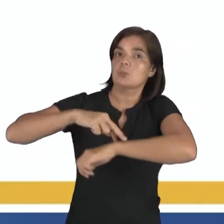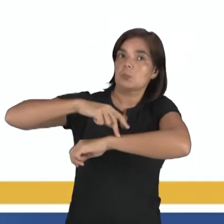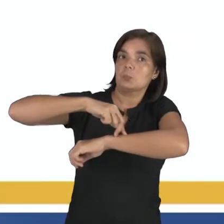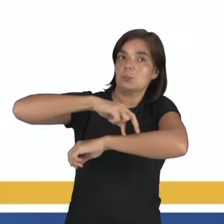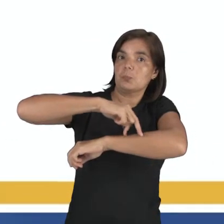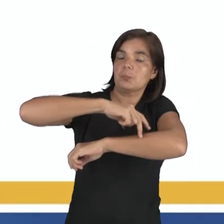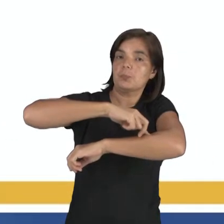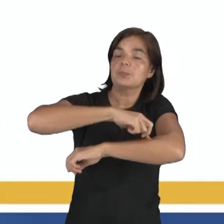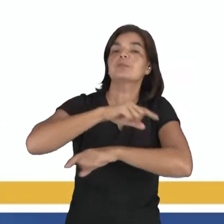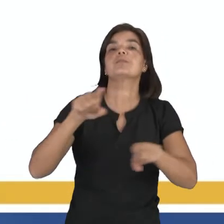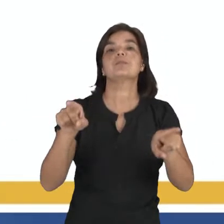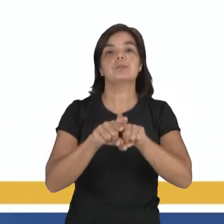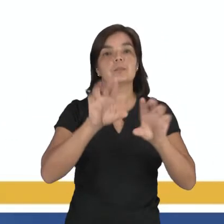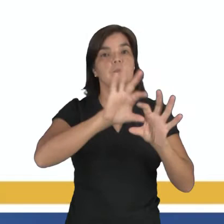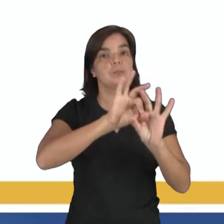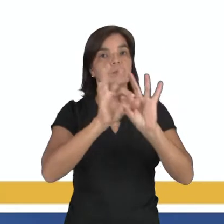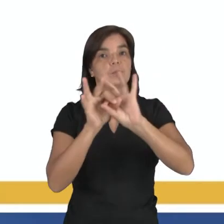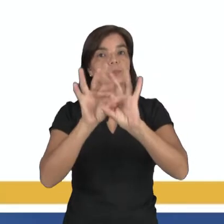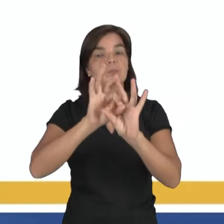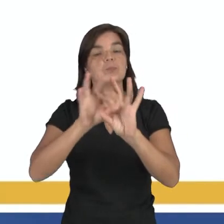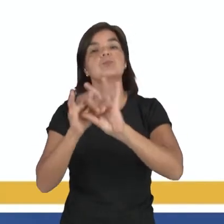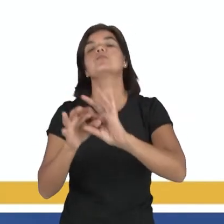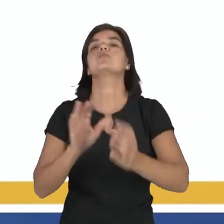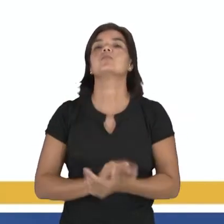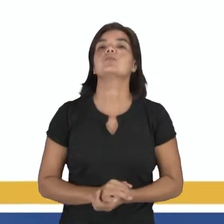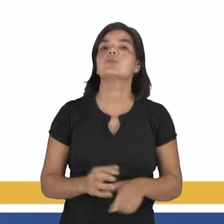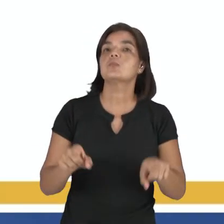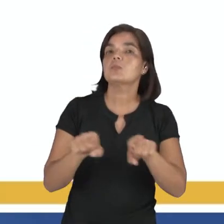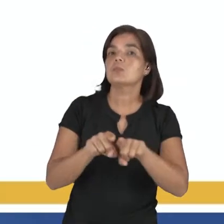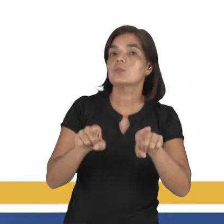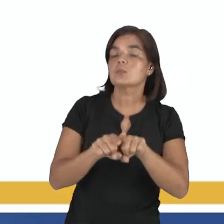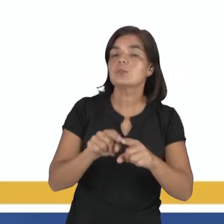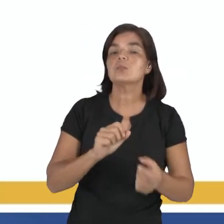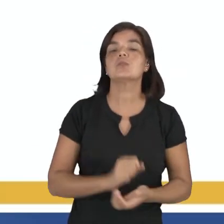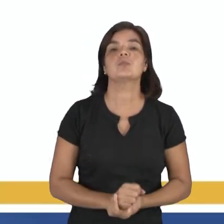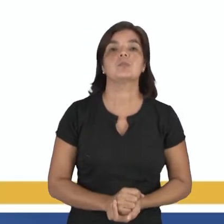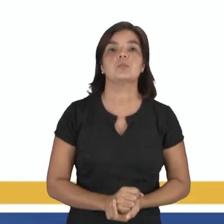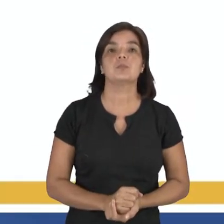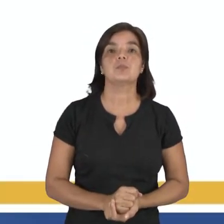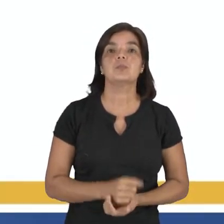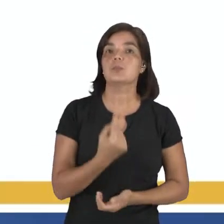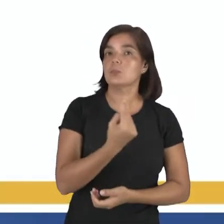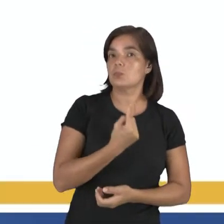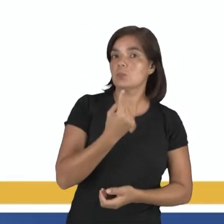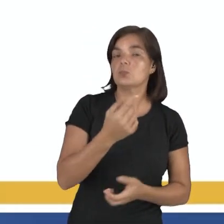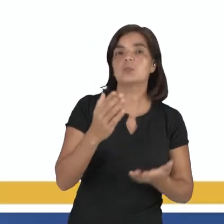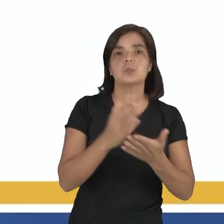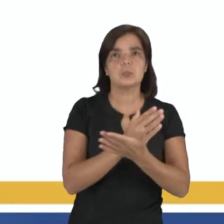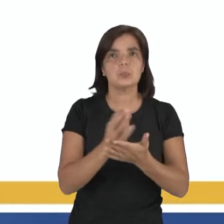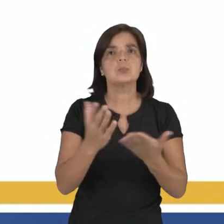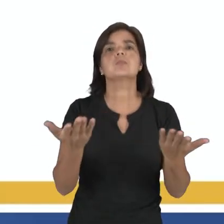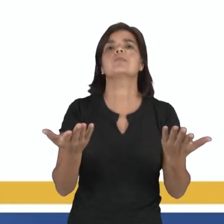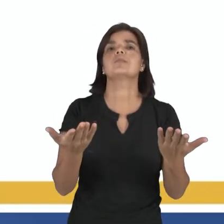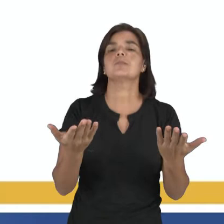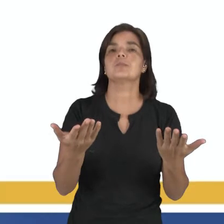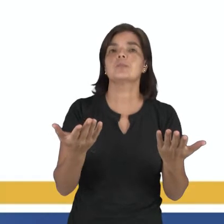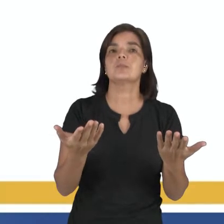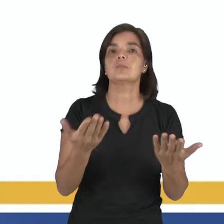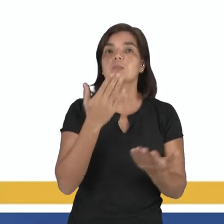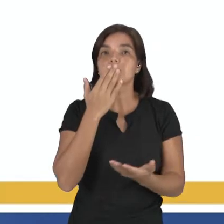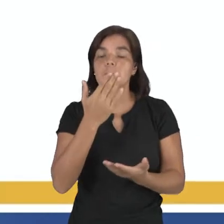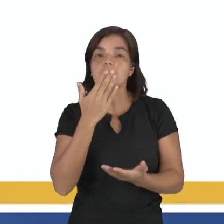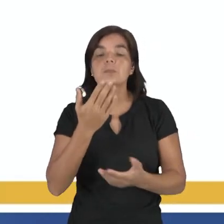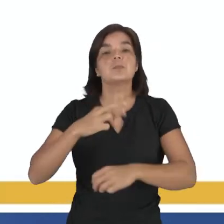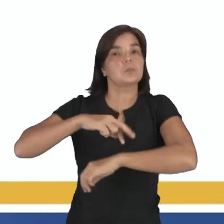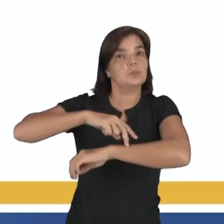ginástica, né? A ginástica também é esporte coletivo, também é feito, são individuais, mas tem alguns tipos